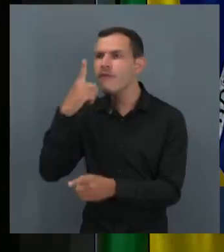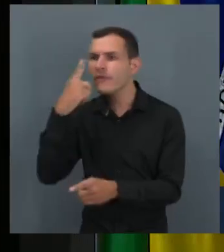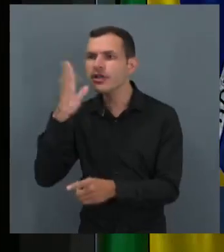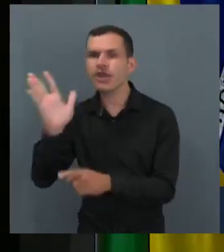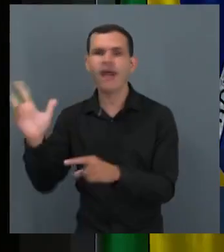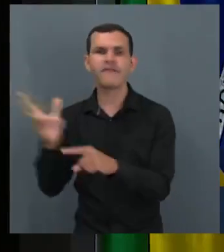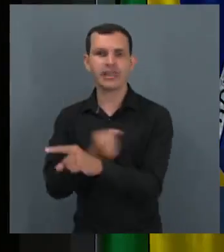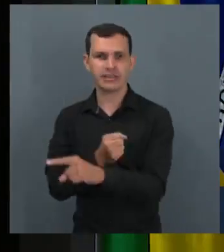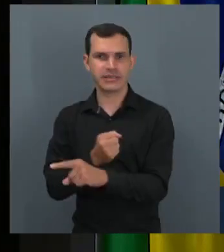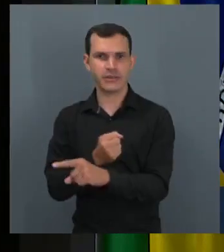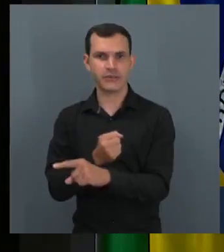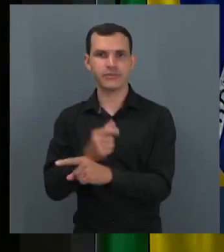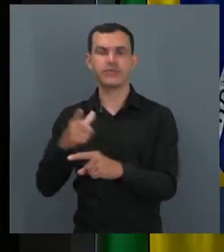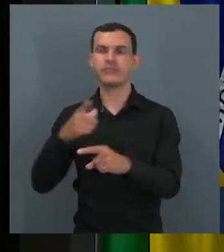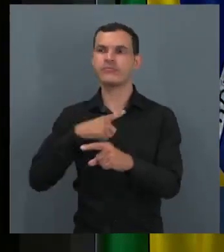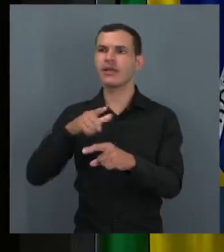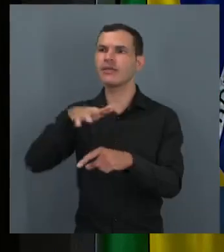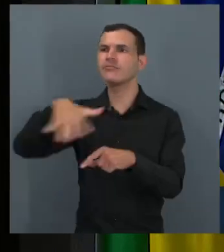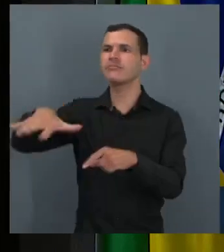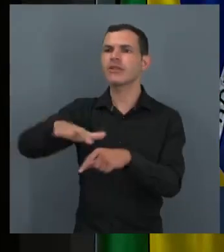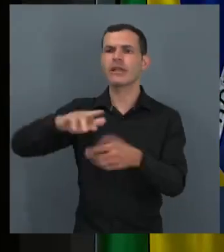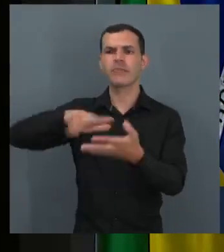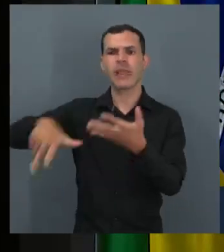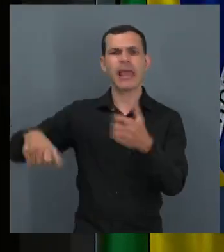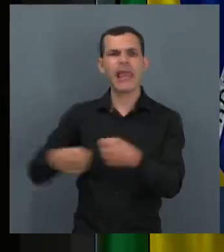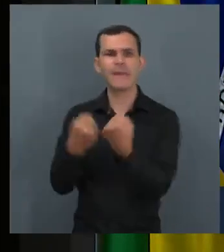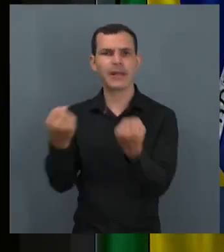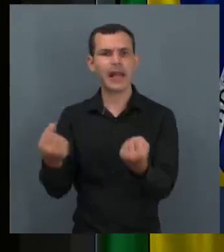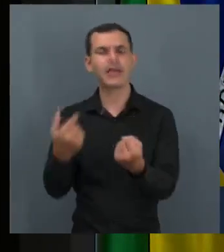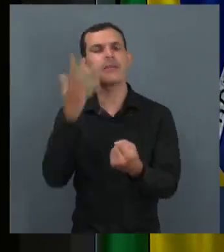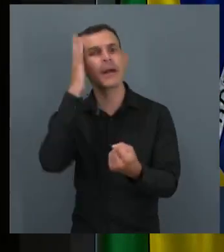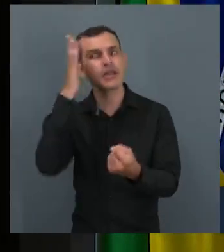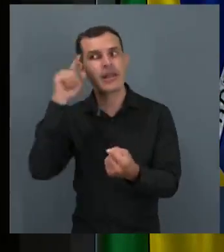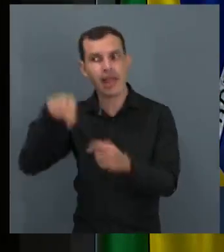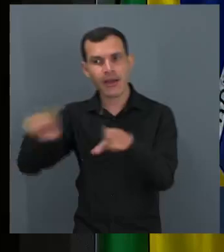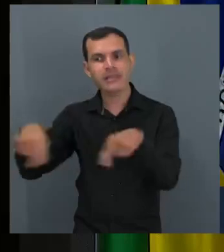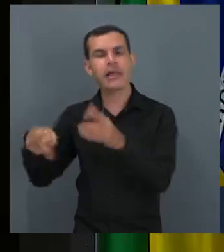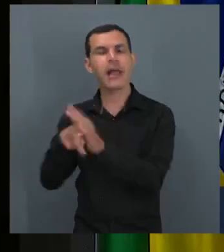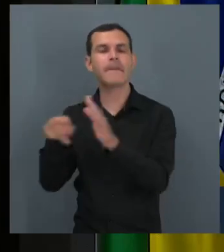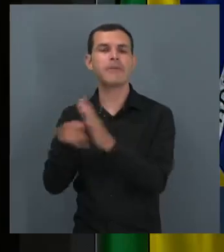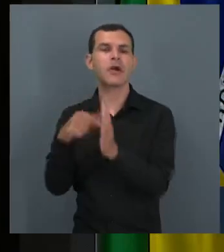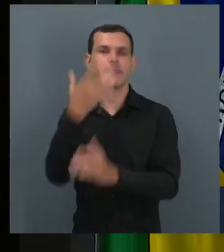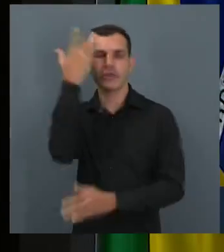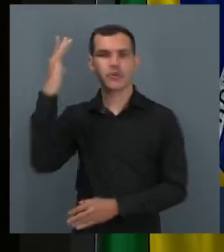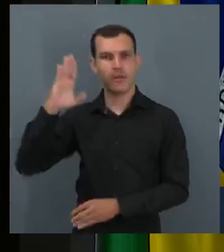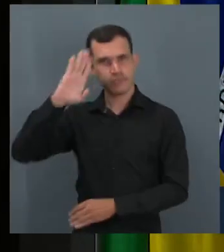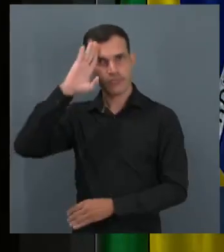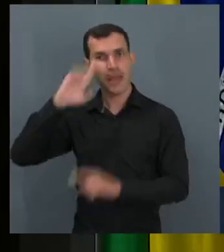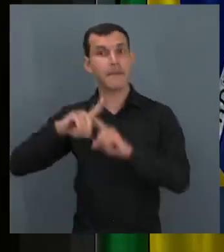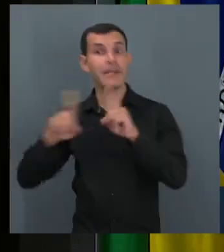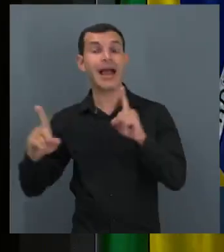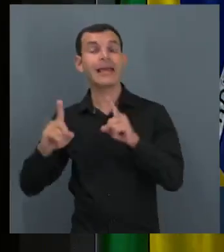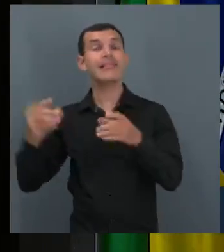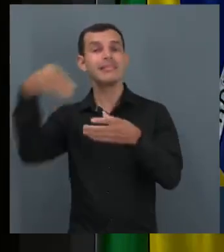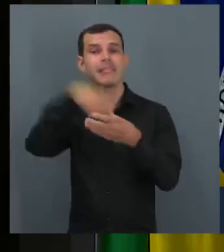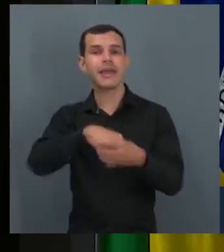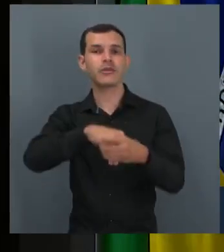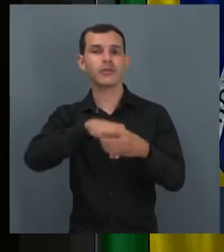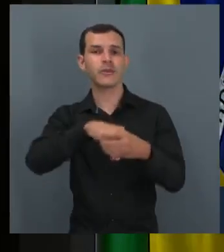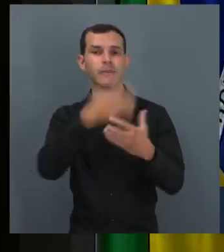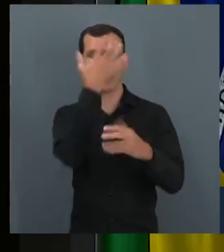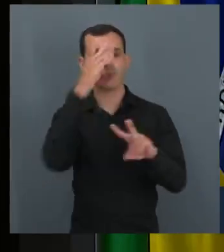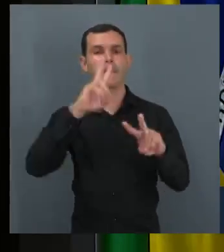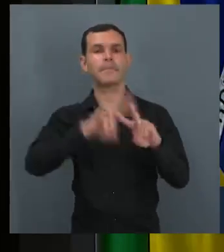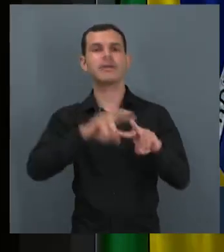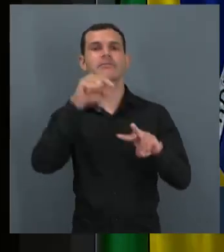oficiais. Você imagina o que tem lá dentro, né, acontecendo com os brasileiros em termos de condições